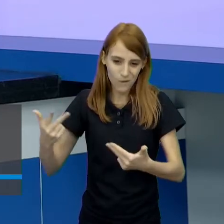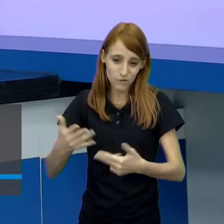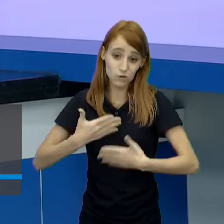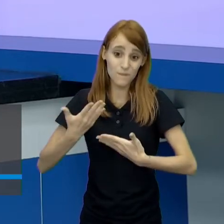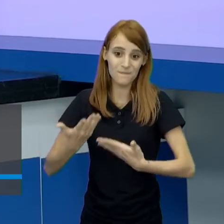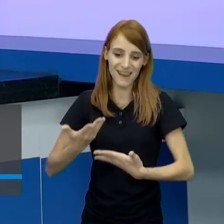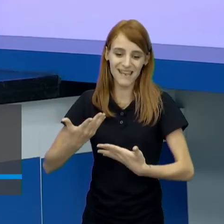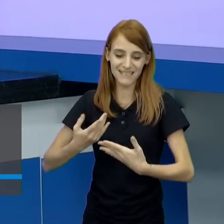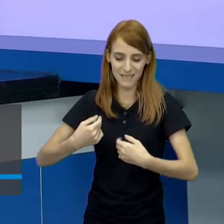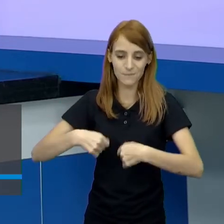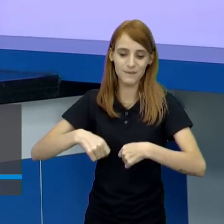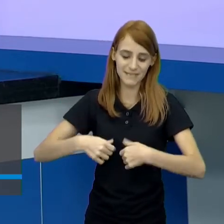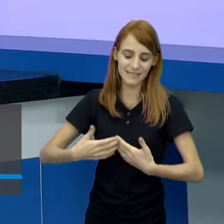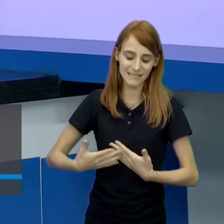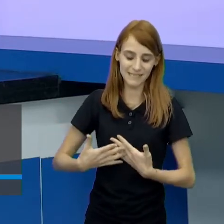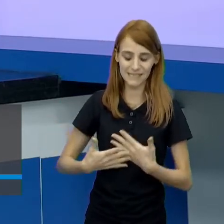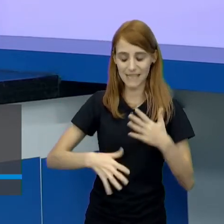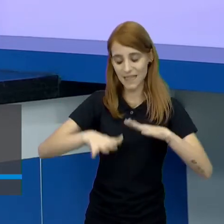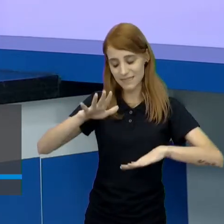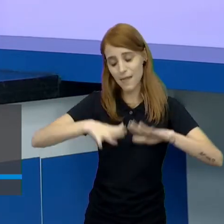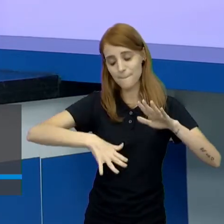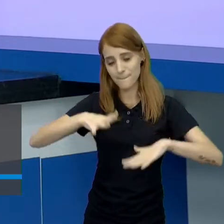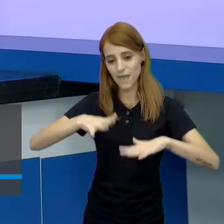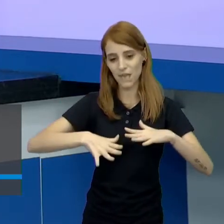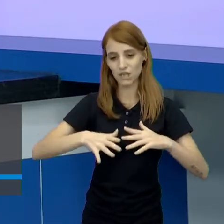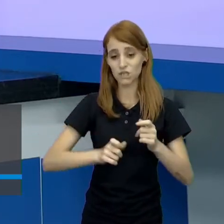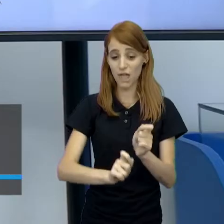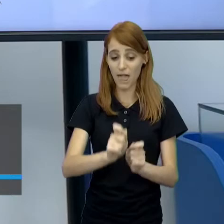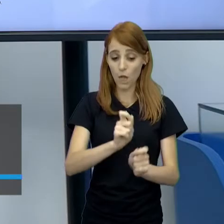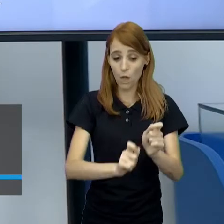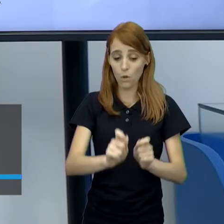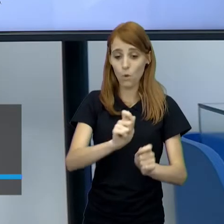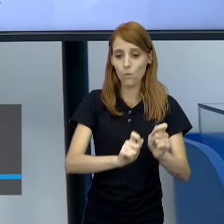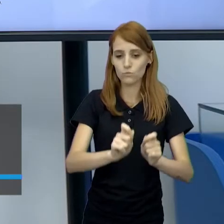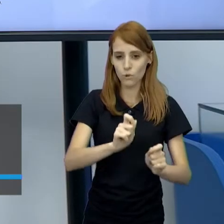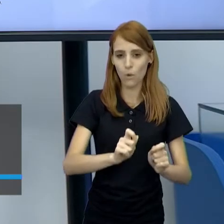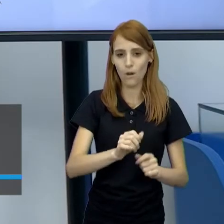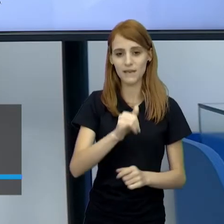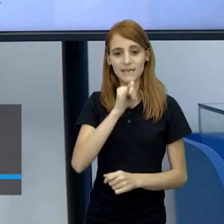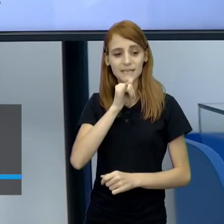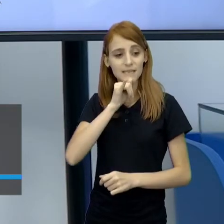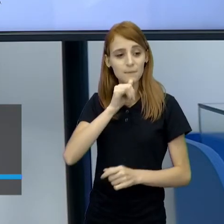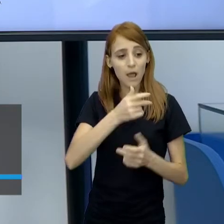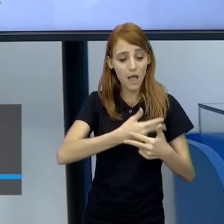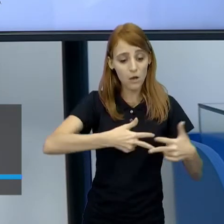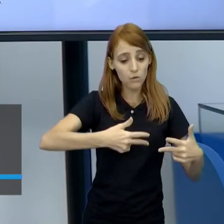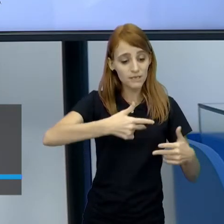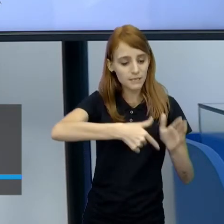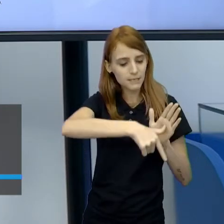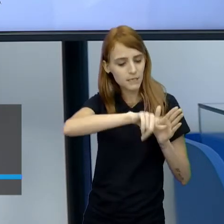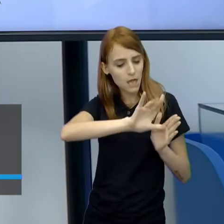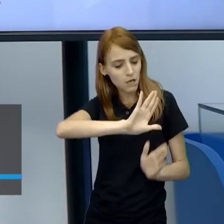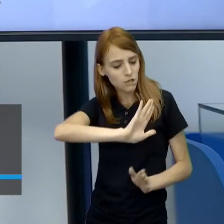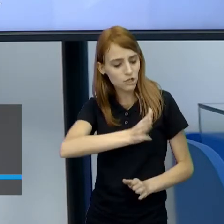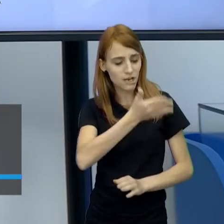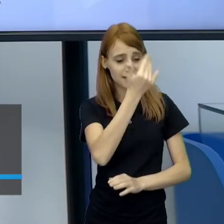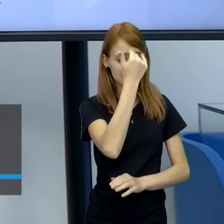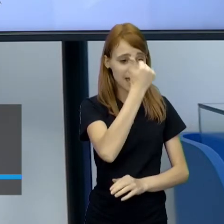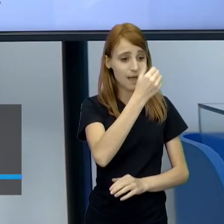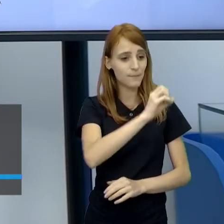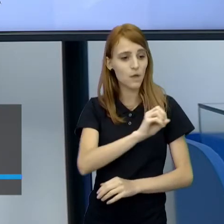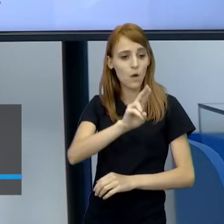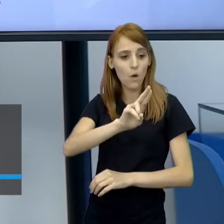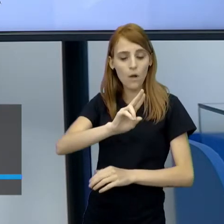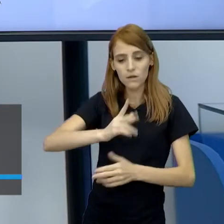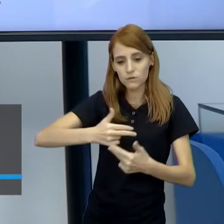gente é variável, né? A gente depende da economia. Exatamente, o que dá para prever, o que é previsto e o que é